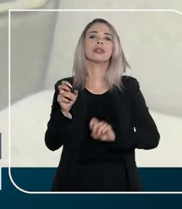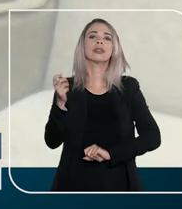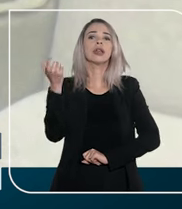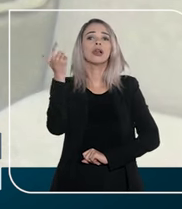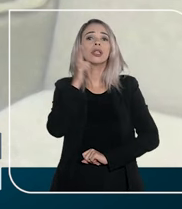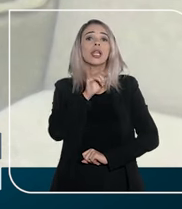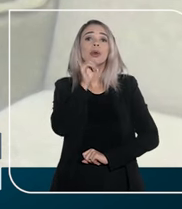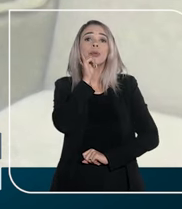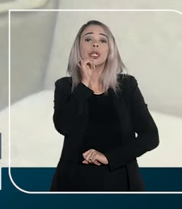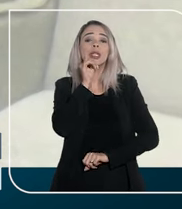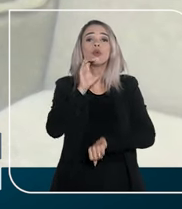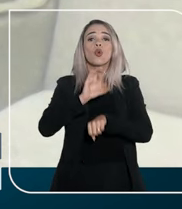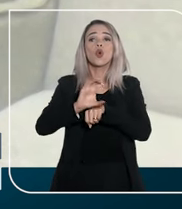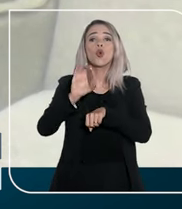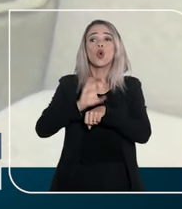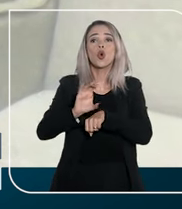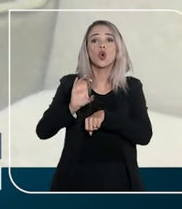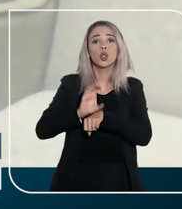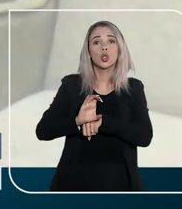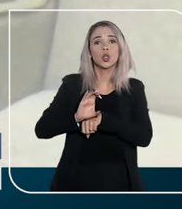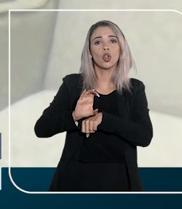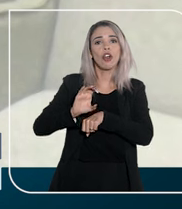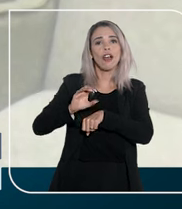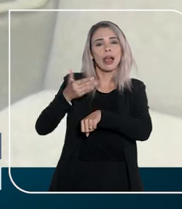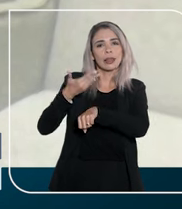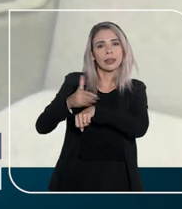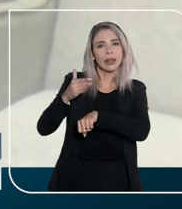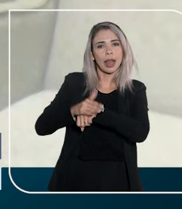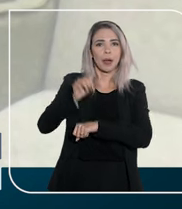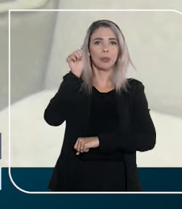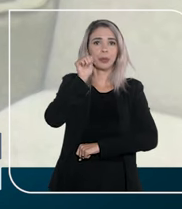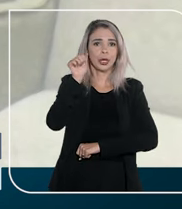curso de formação, quando a candidata está